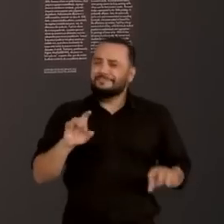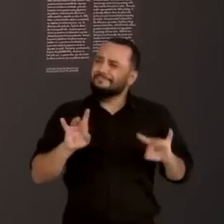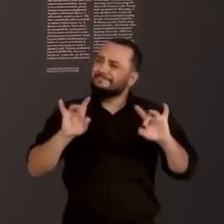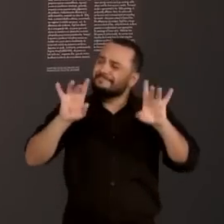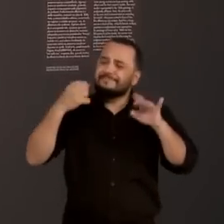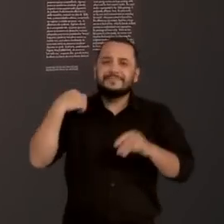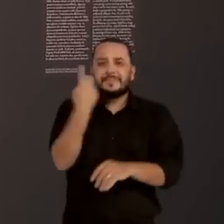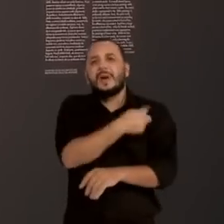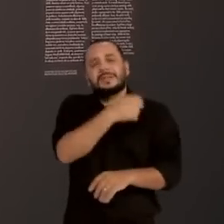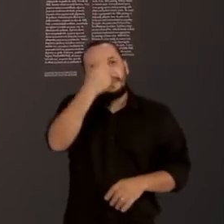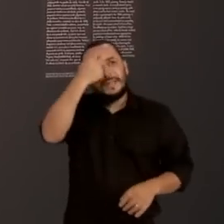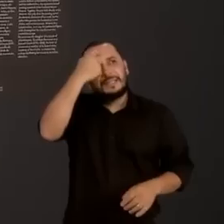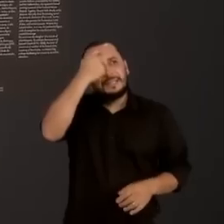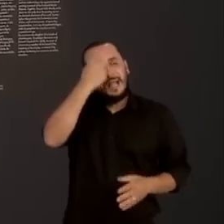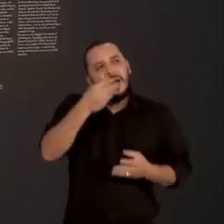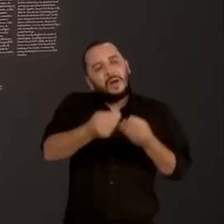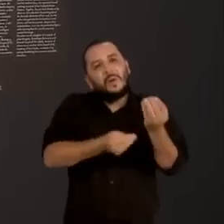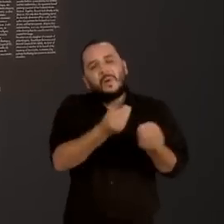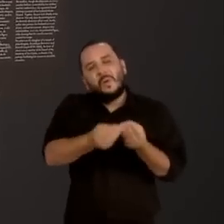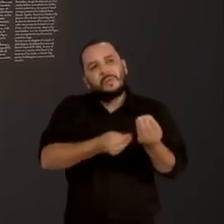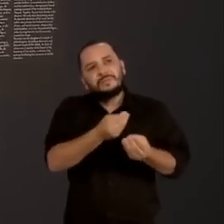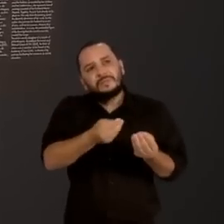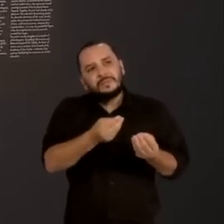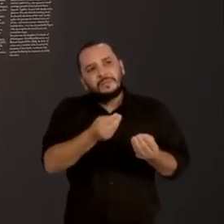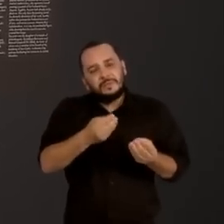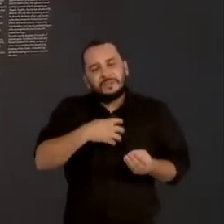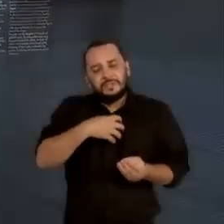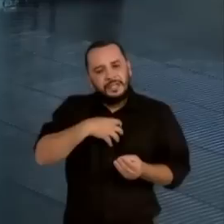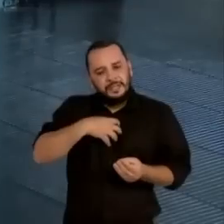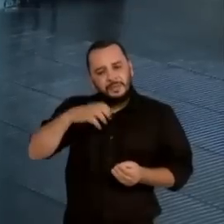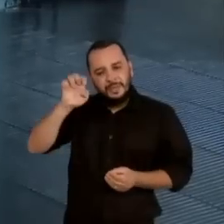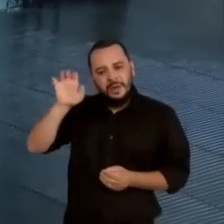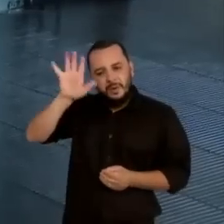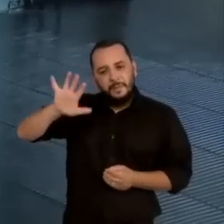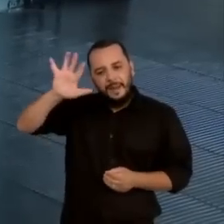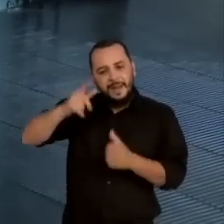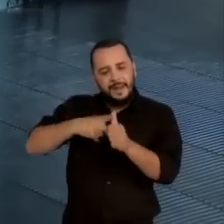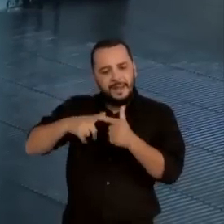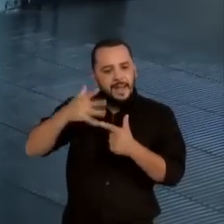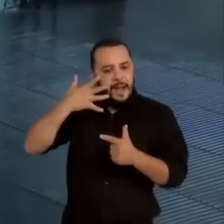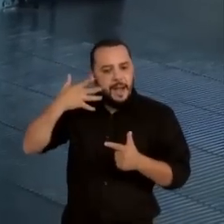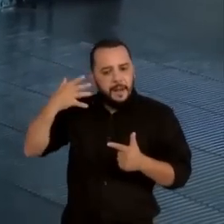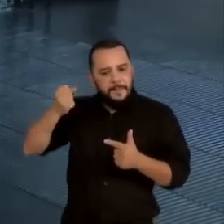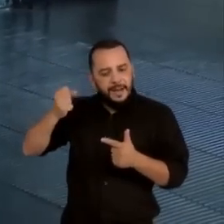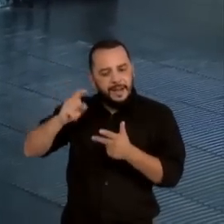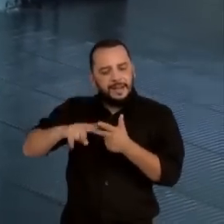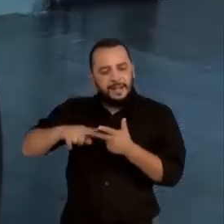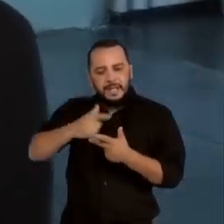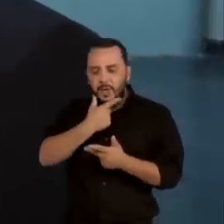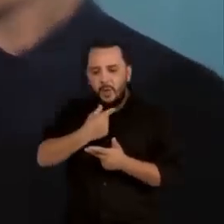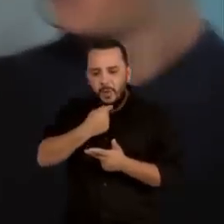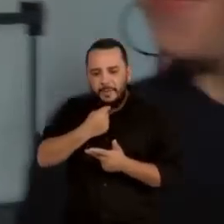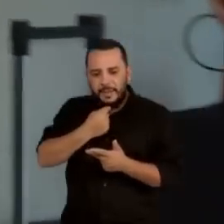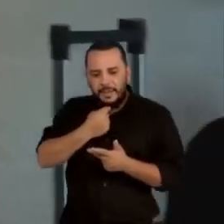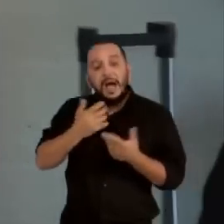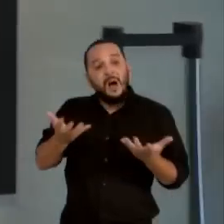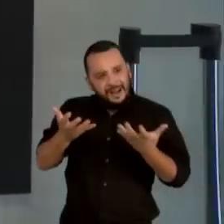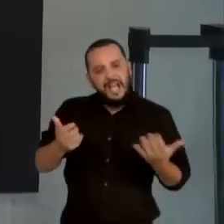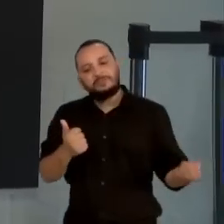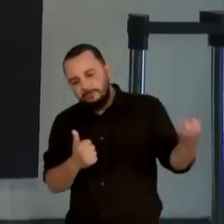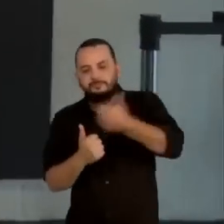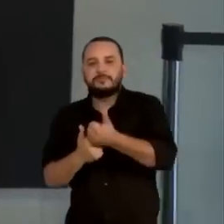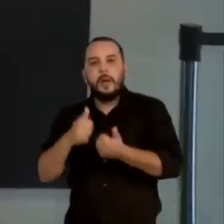essa narrativa que é, em geral, europeia, branca e masculina. Tá certo, obrigada pelas suas informações.